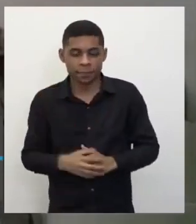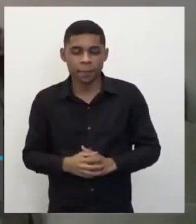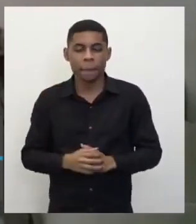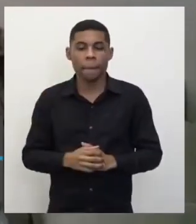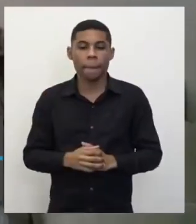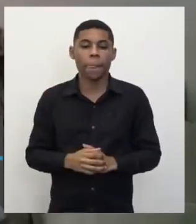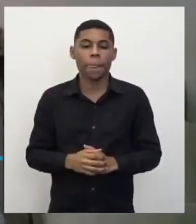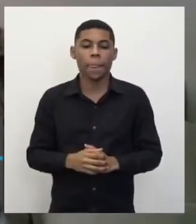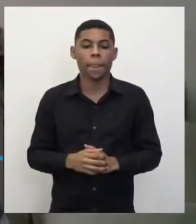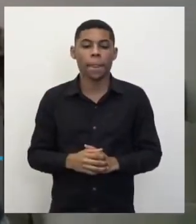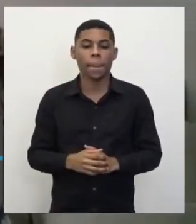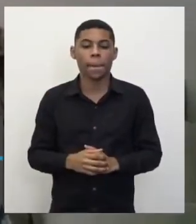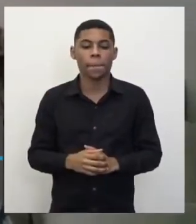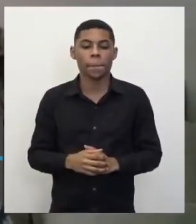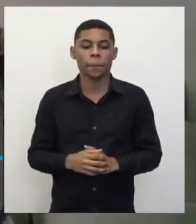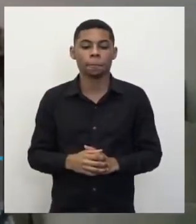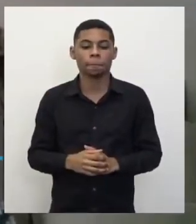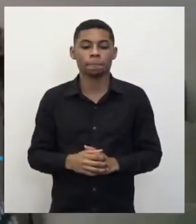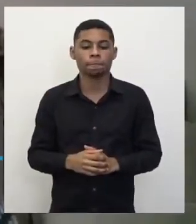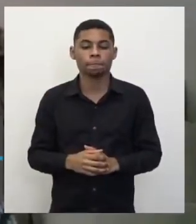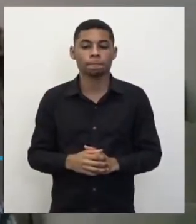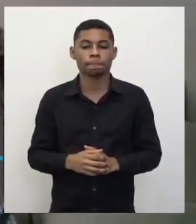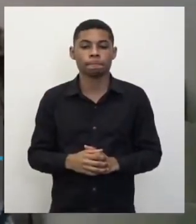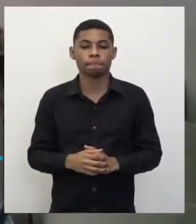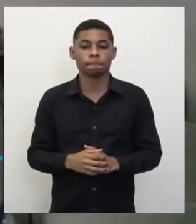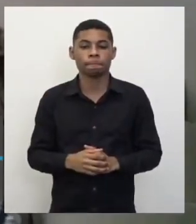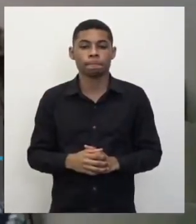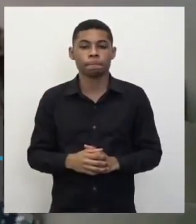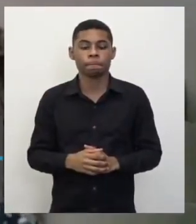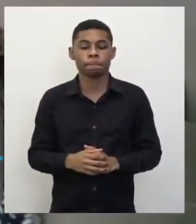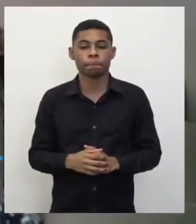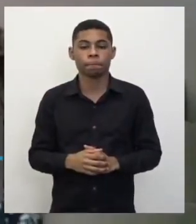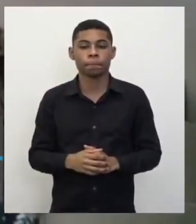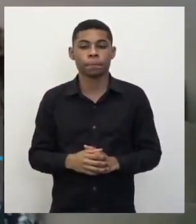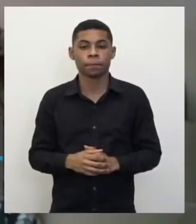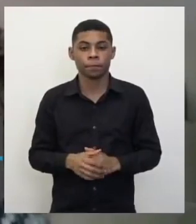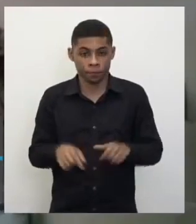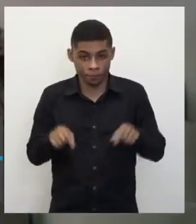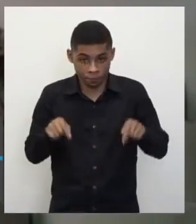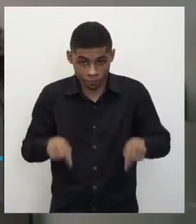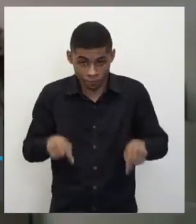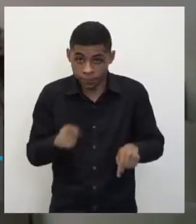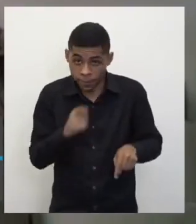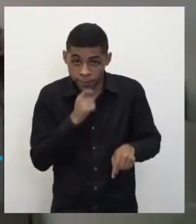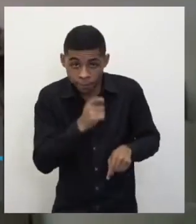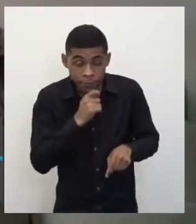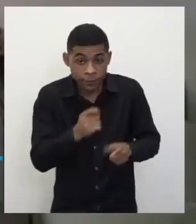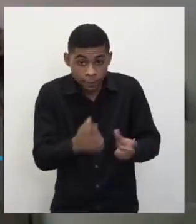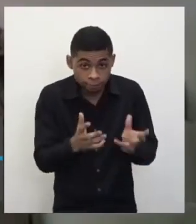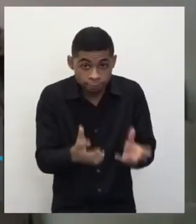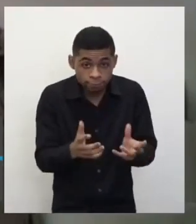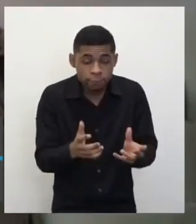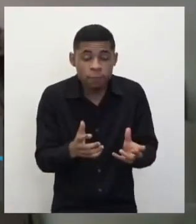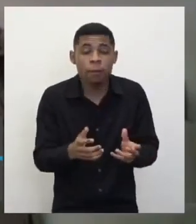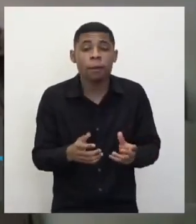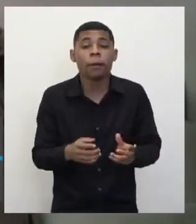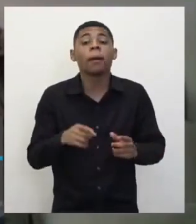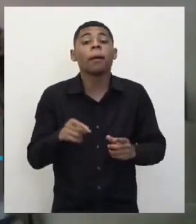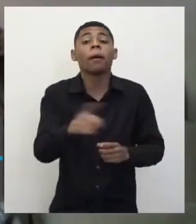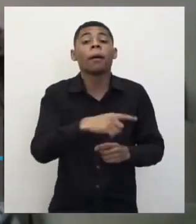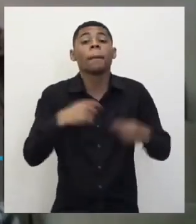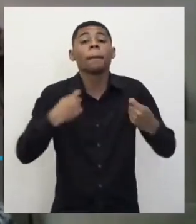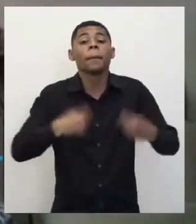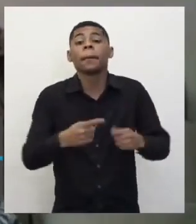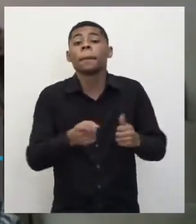Vamos lá, então, ó. Para essa entrevista, então, acontecer, nós